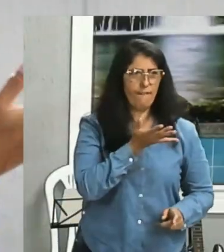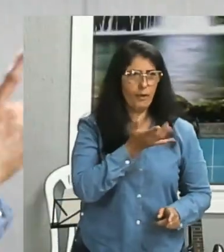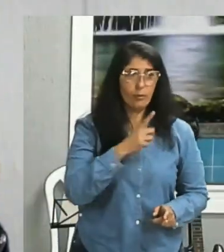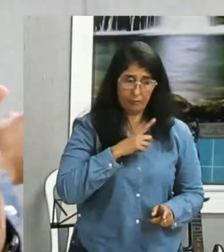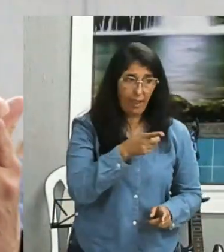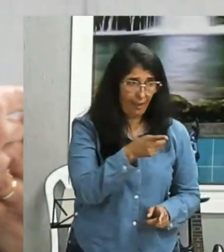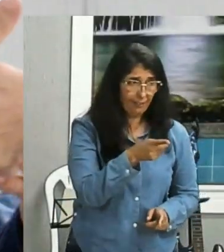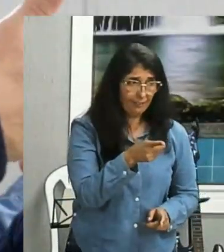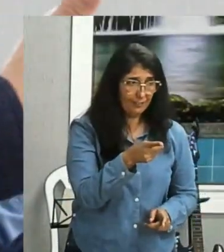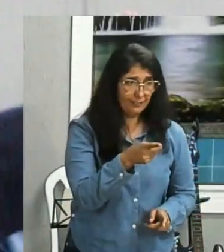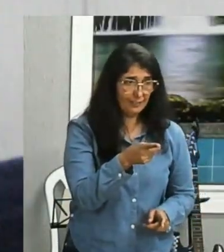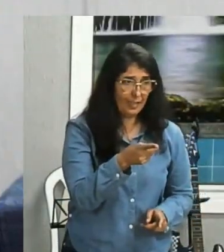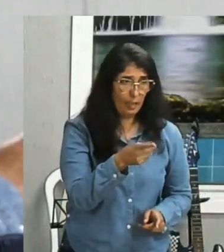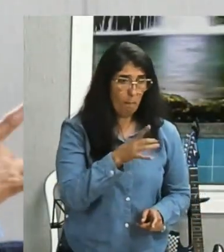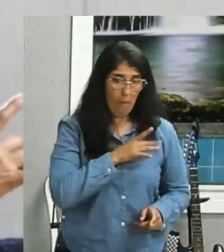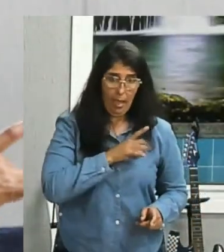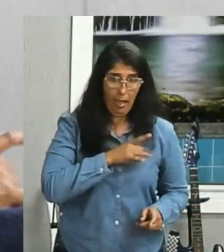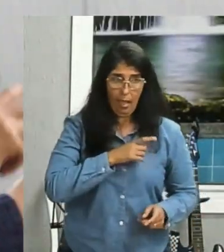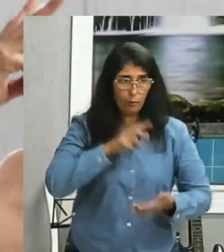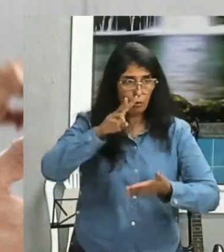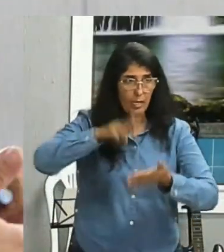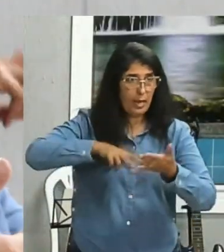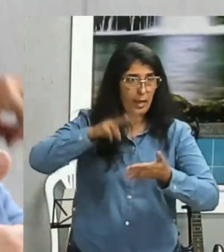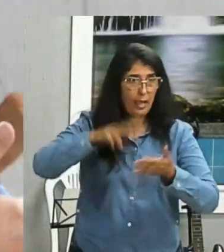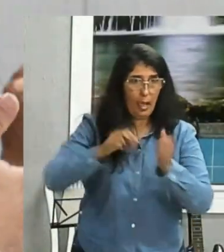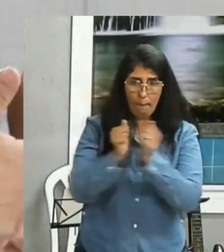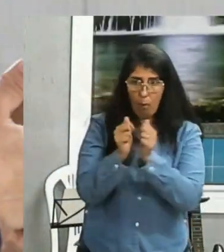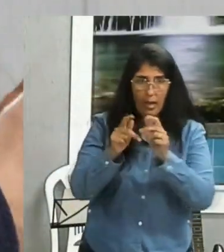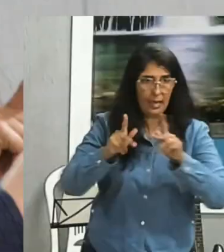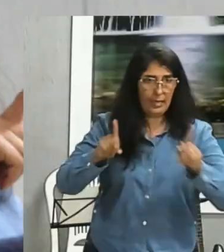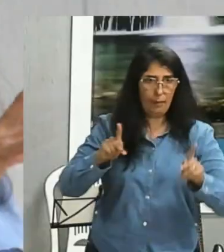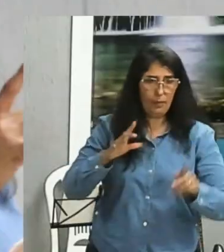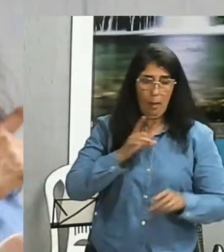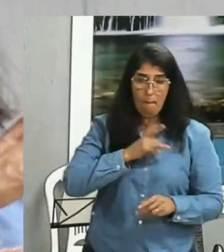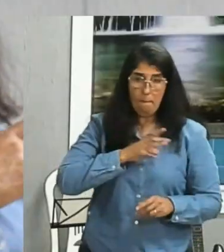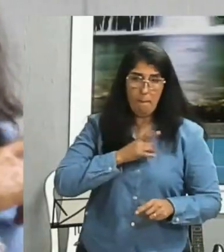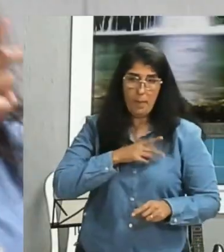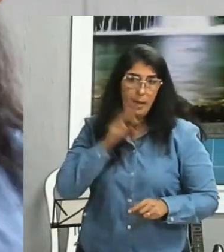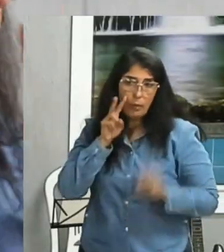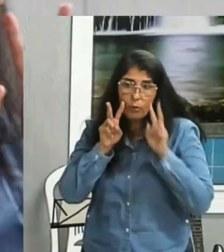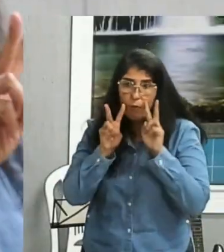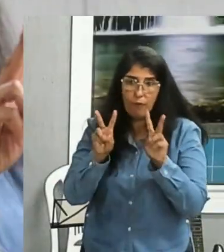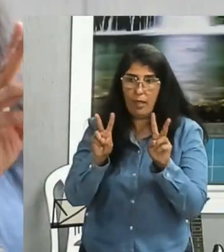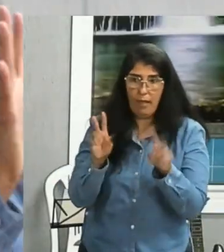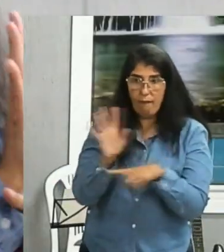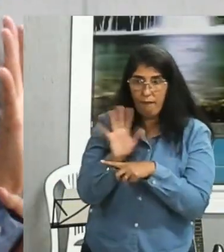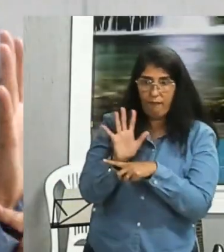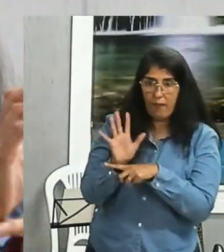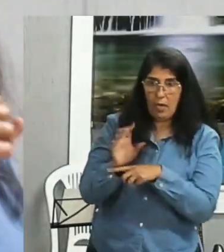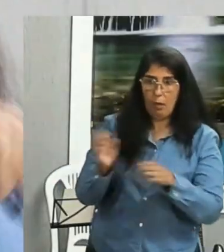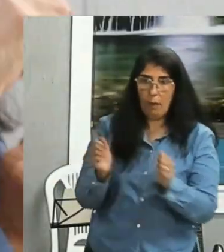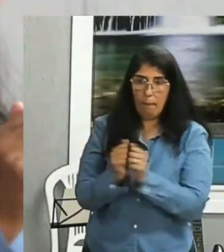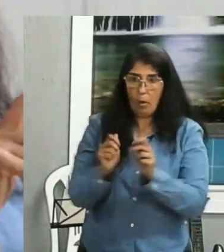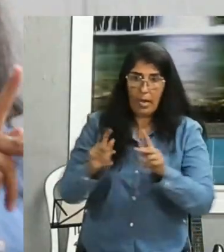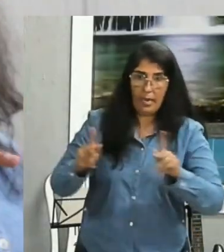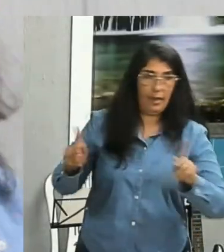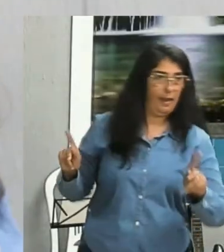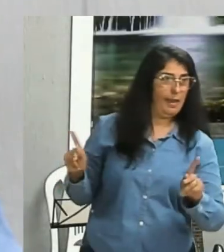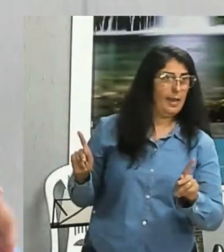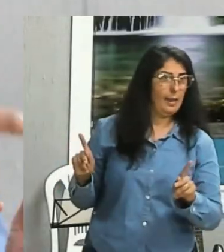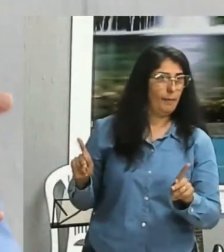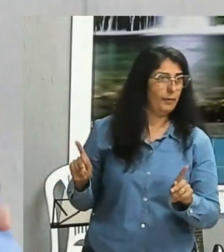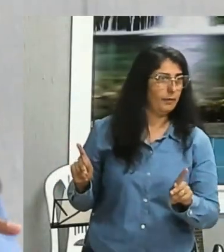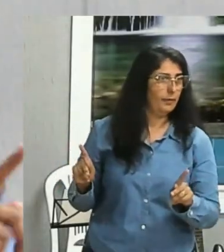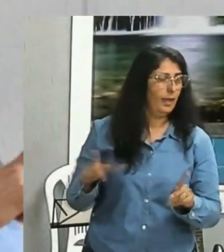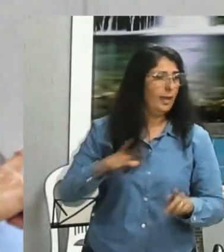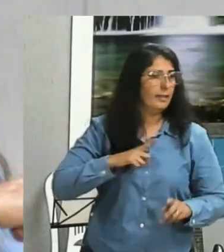para consolo da igreja. Não é para trazer preocupação, né? Aí tem aqueles filmes Apocalipse